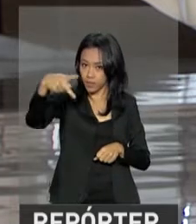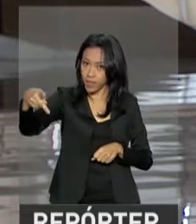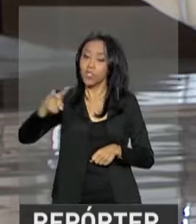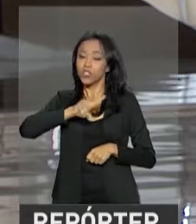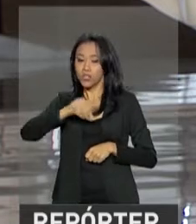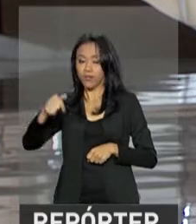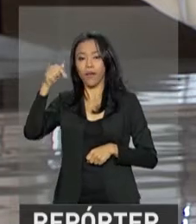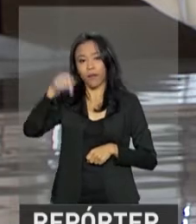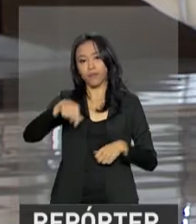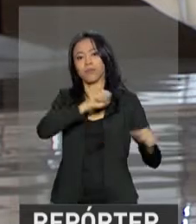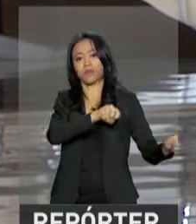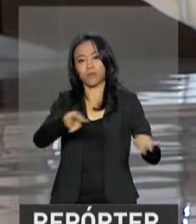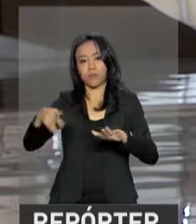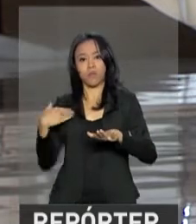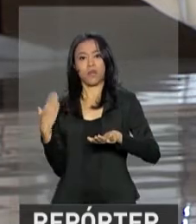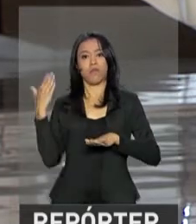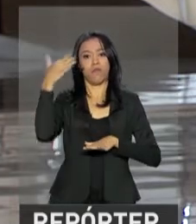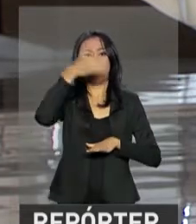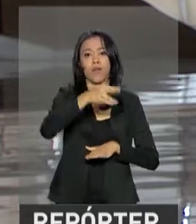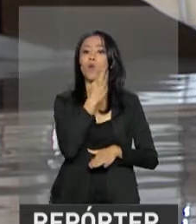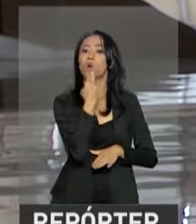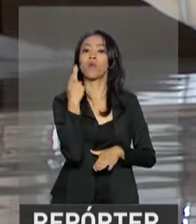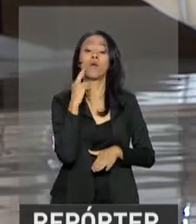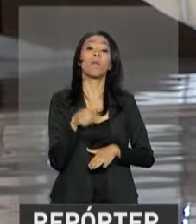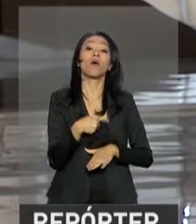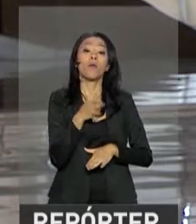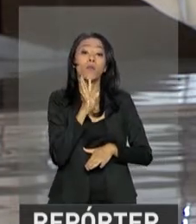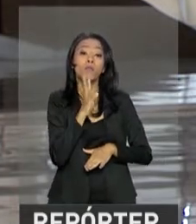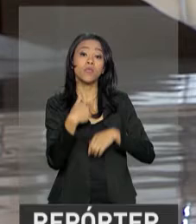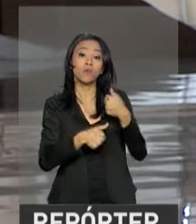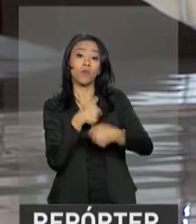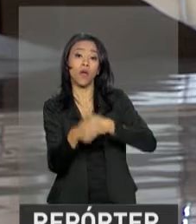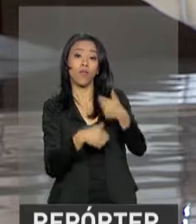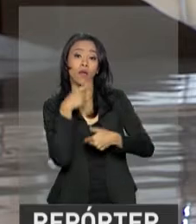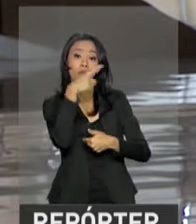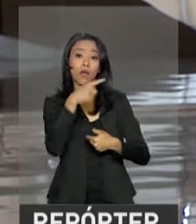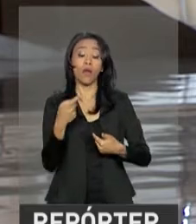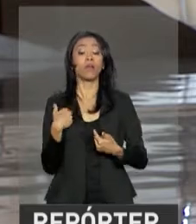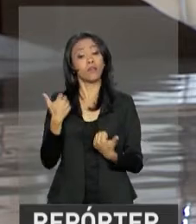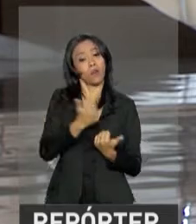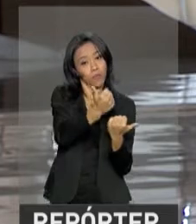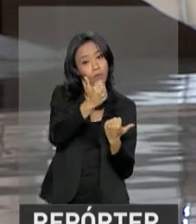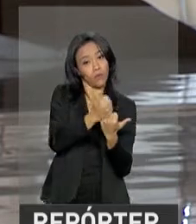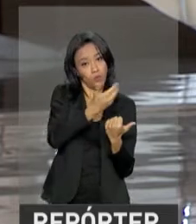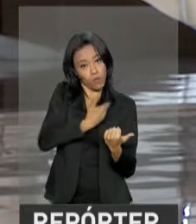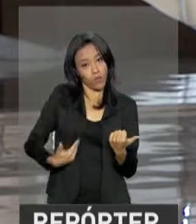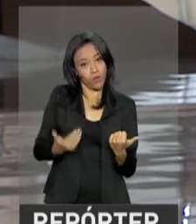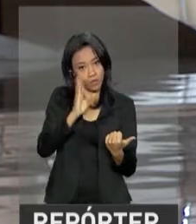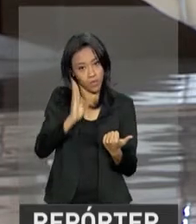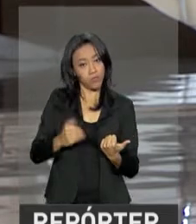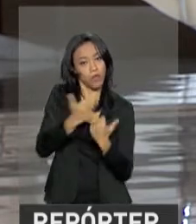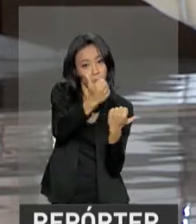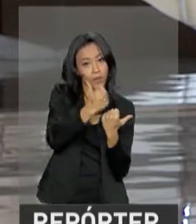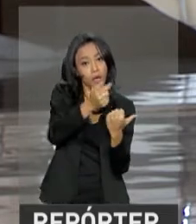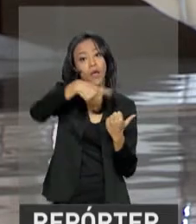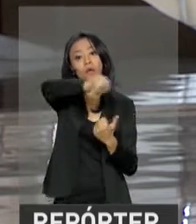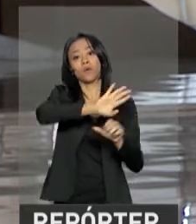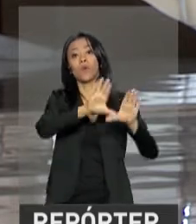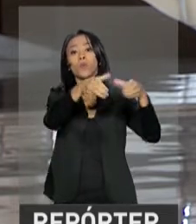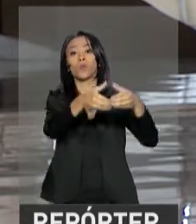nesta semana para conhecer o trabalho humanitário prestado pelo governo brasileiro aos imigrantes